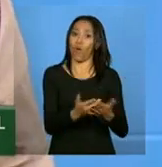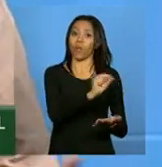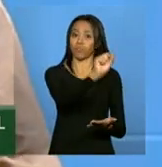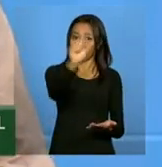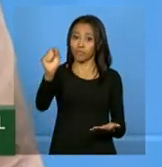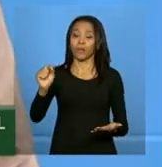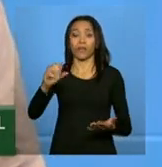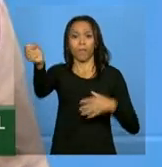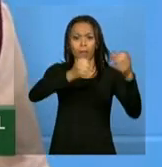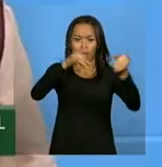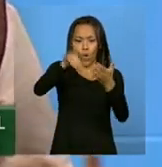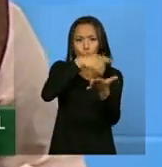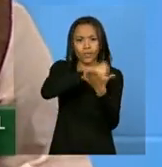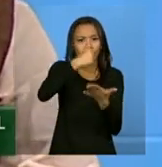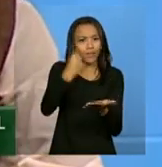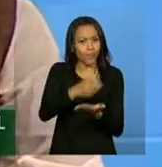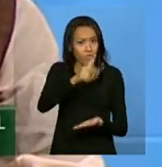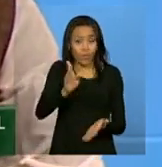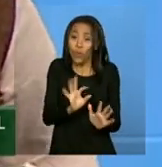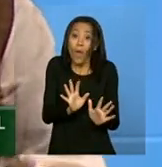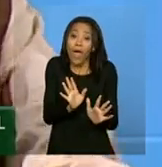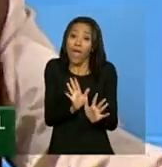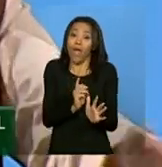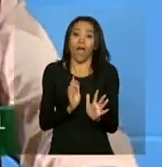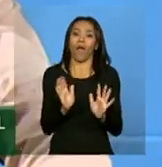contratássemos professores, que infelizmente nem é o caso, mas